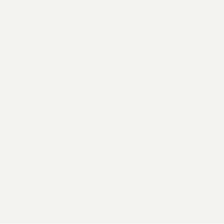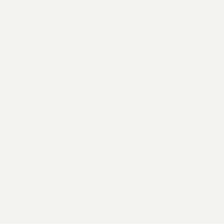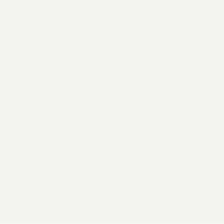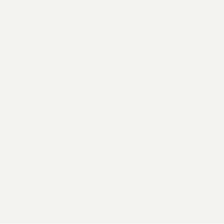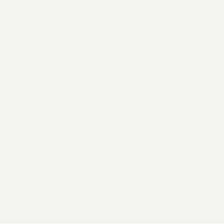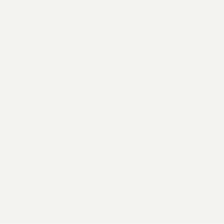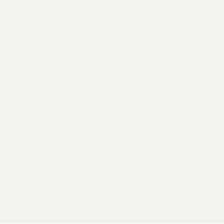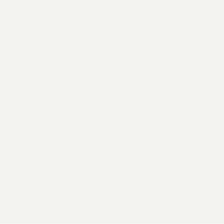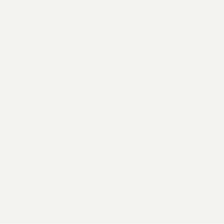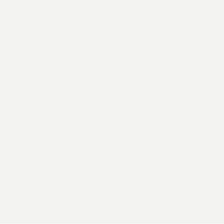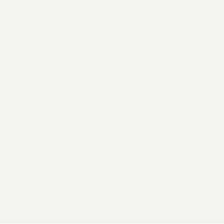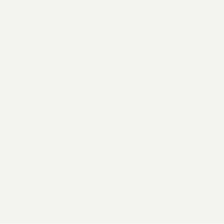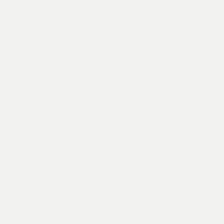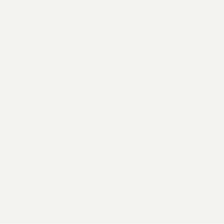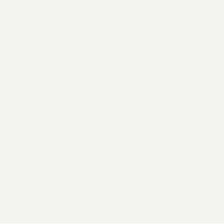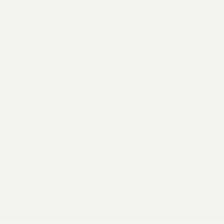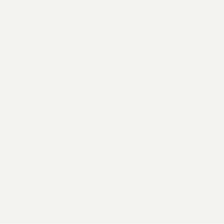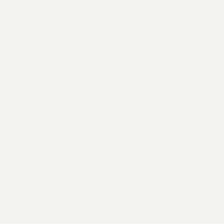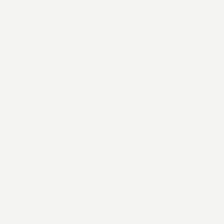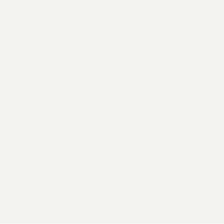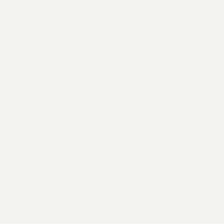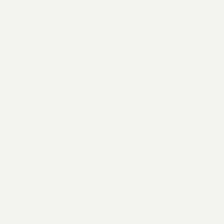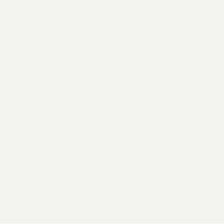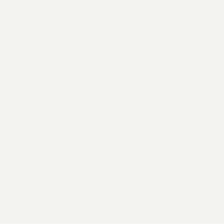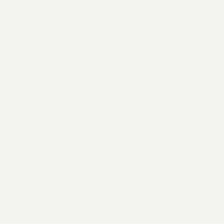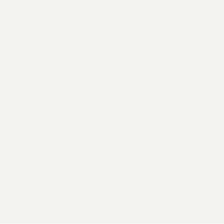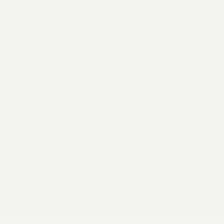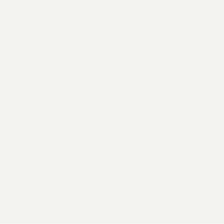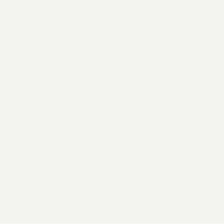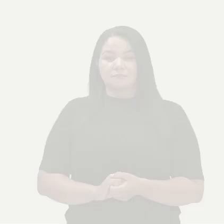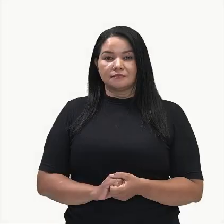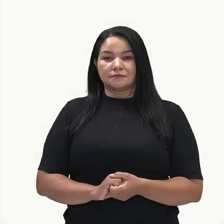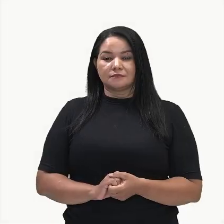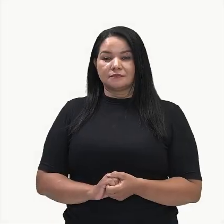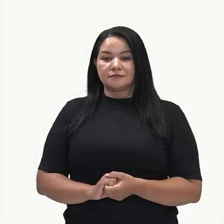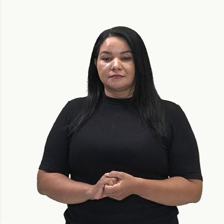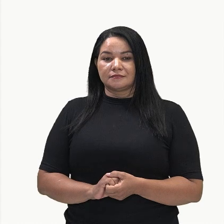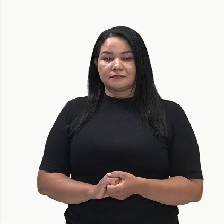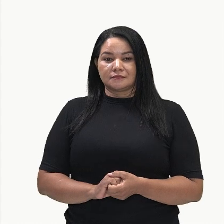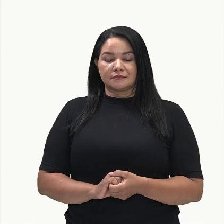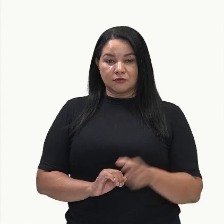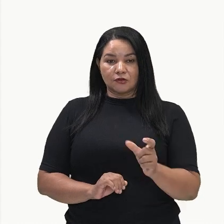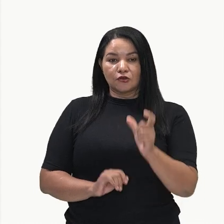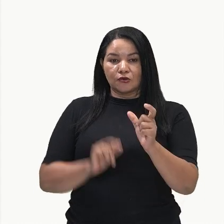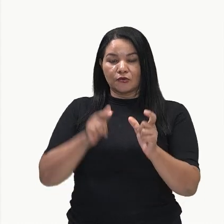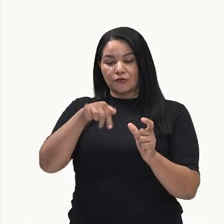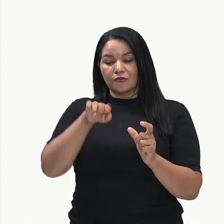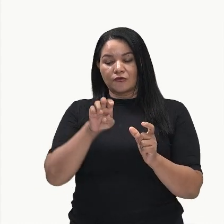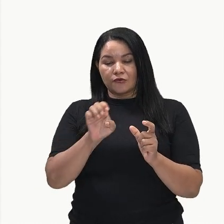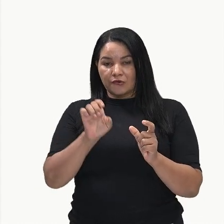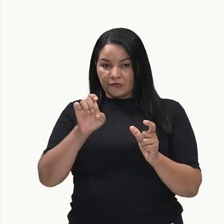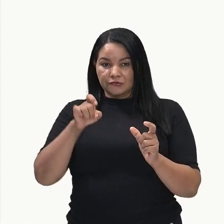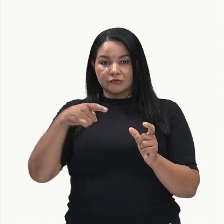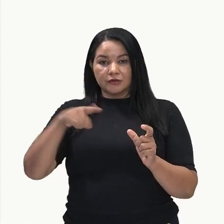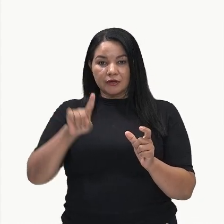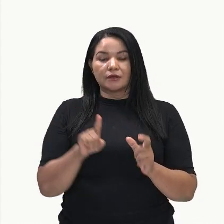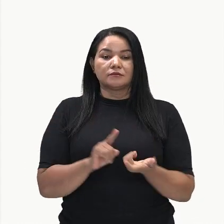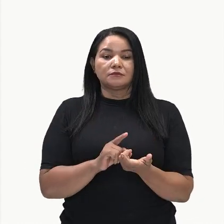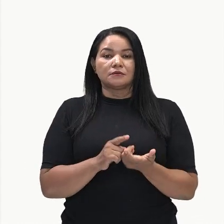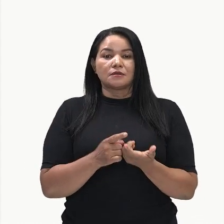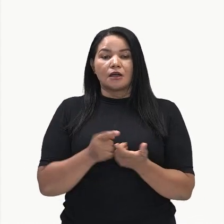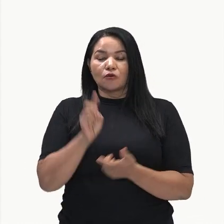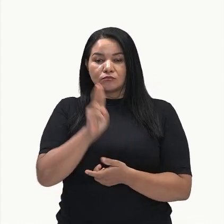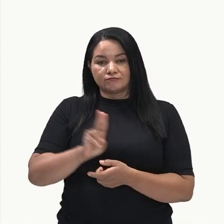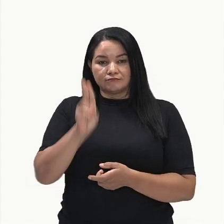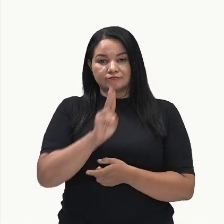português. Usos e significados de los pronombres interrogativos. Que? El